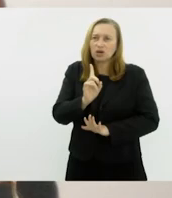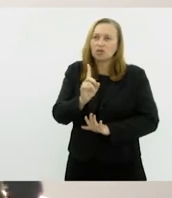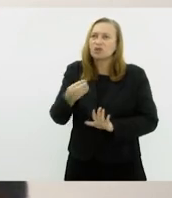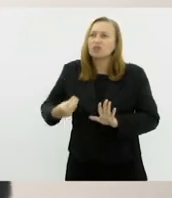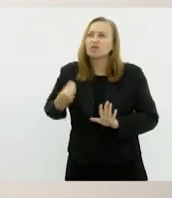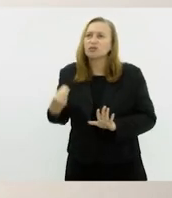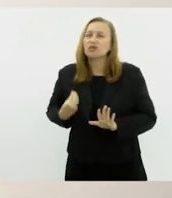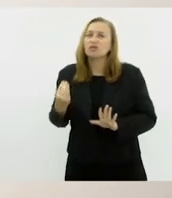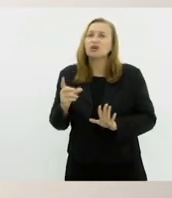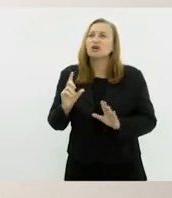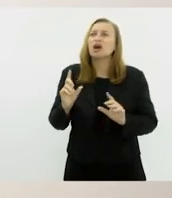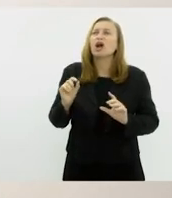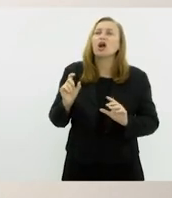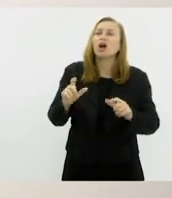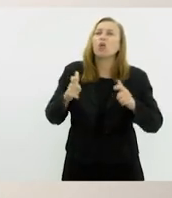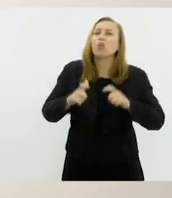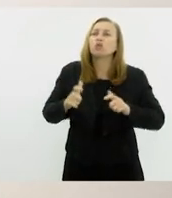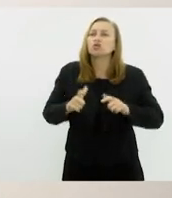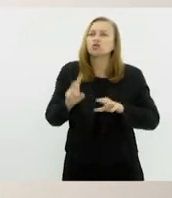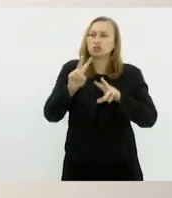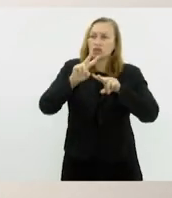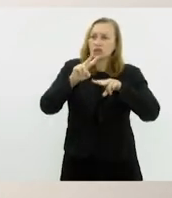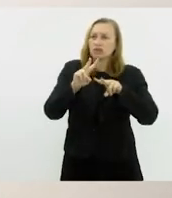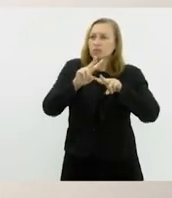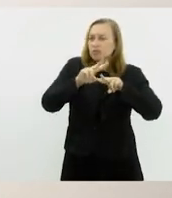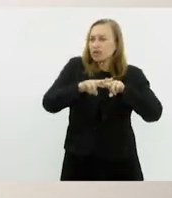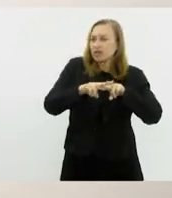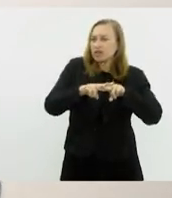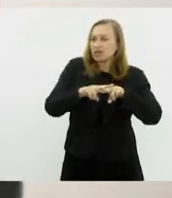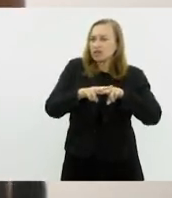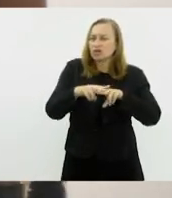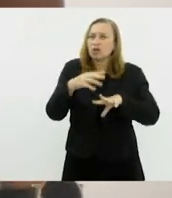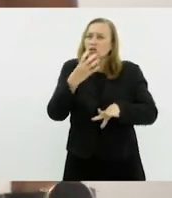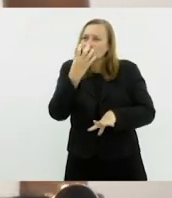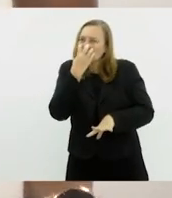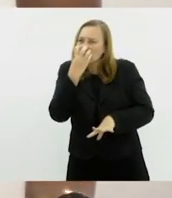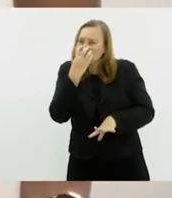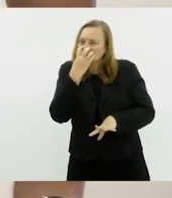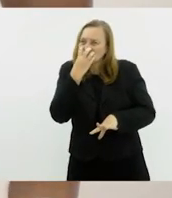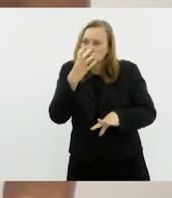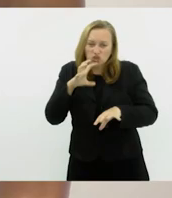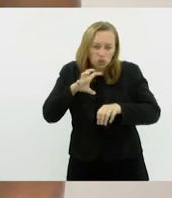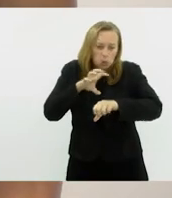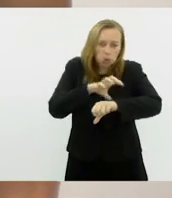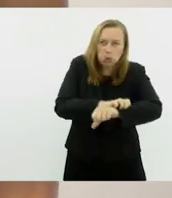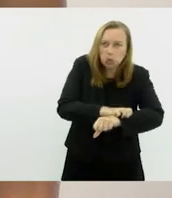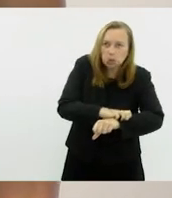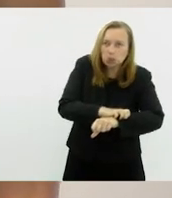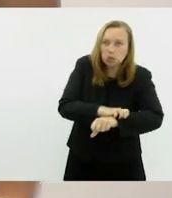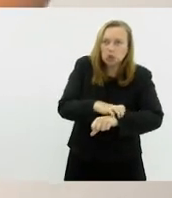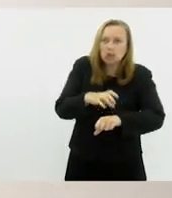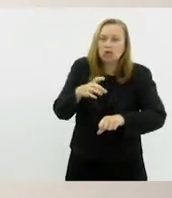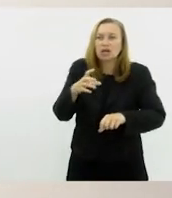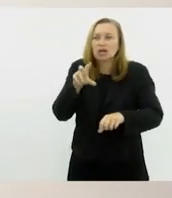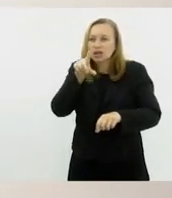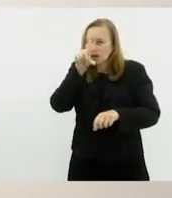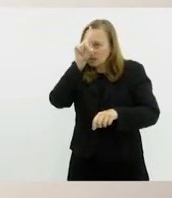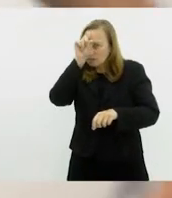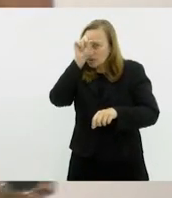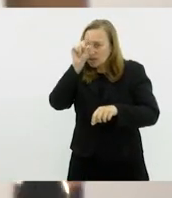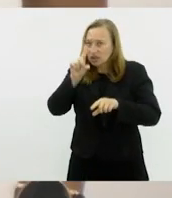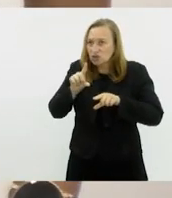de uma grade o cachorro morde o gato arranha a barata ri mas estão